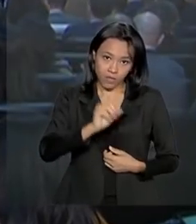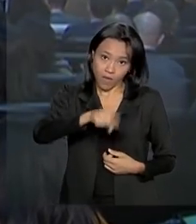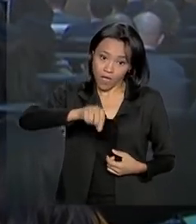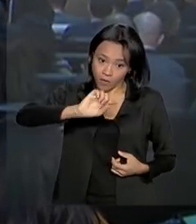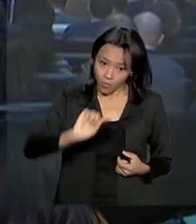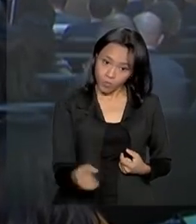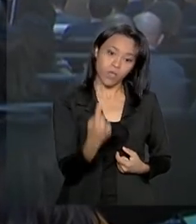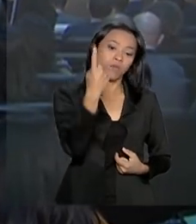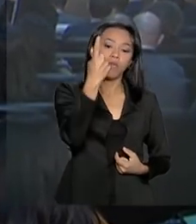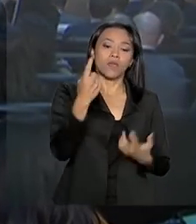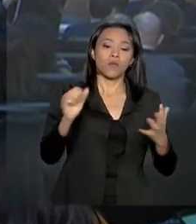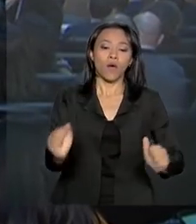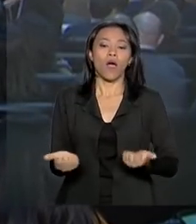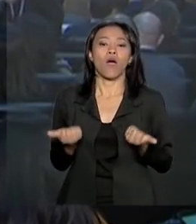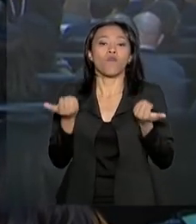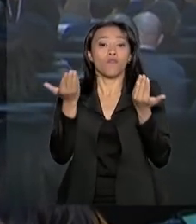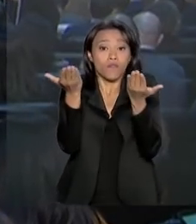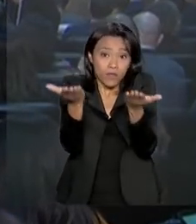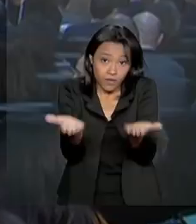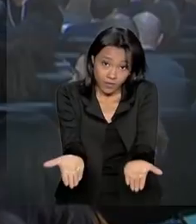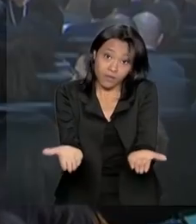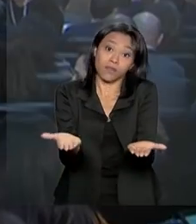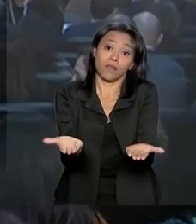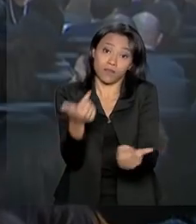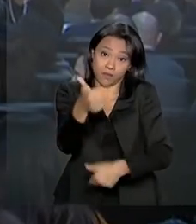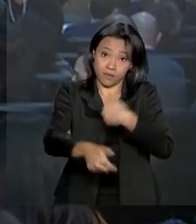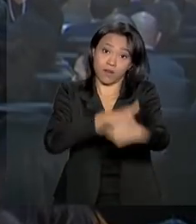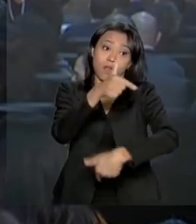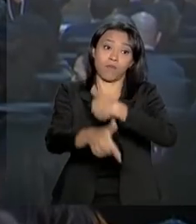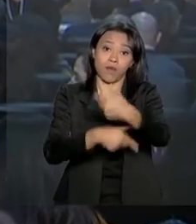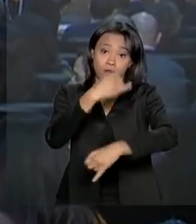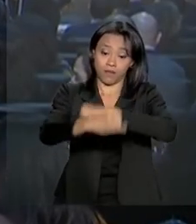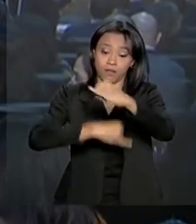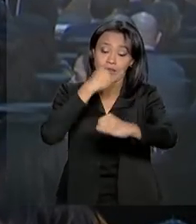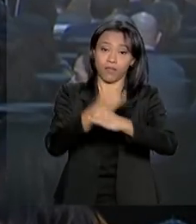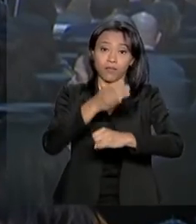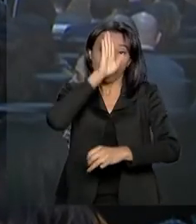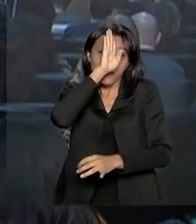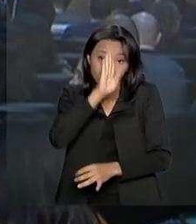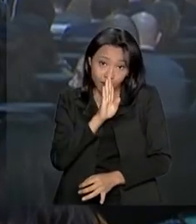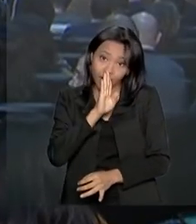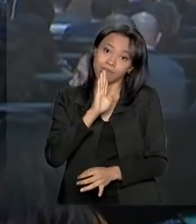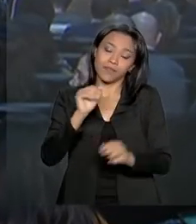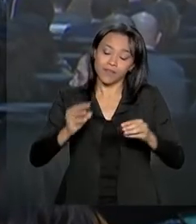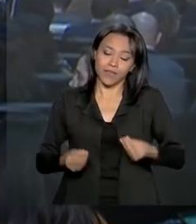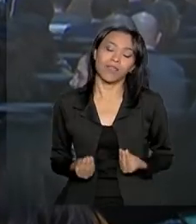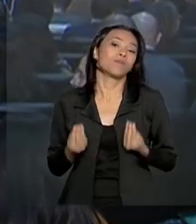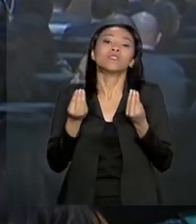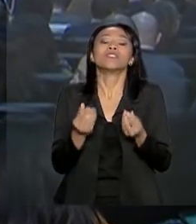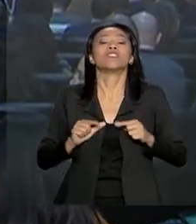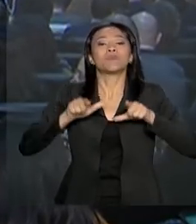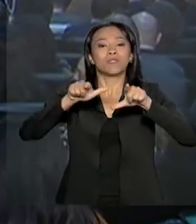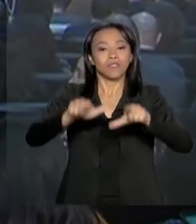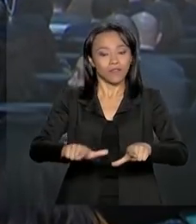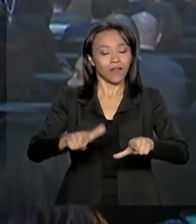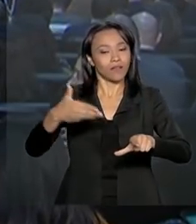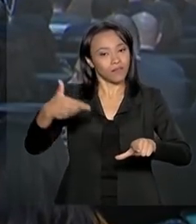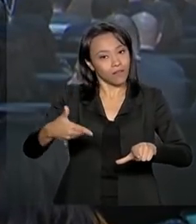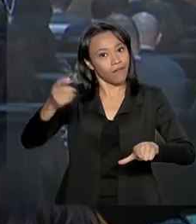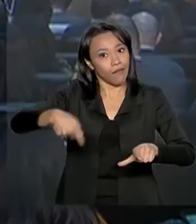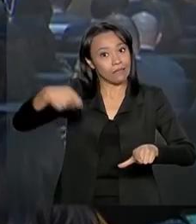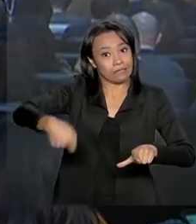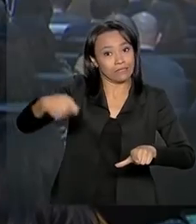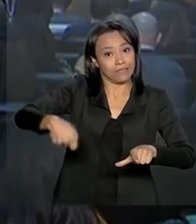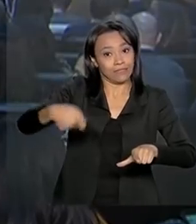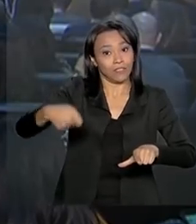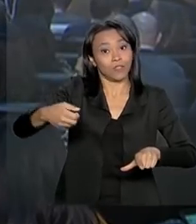a oferecer esse serviço online e gratuito de emissão desse certificado, e que é exigido aí por